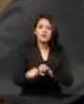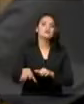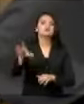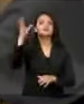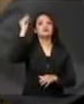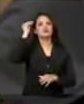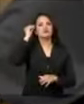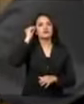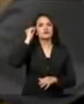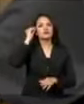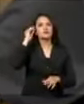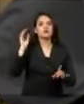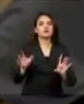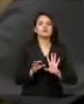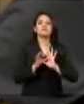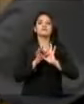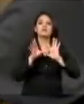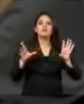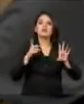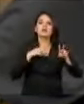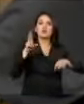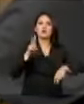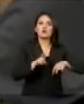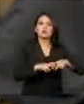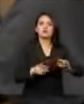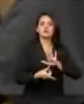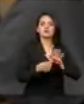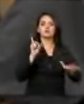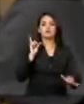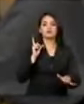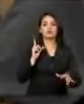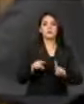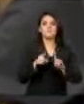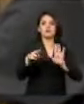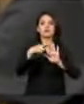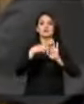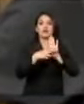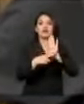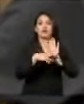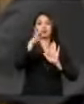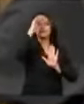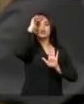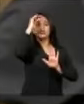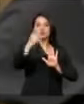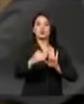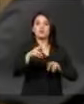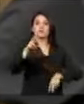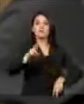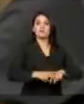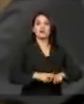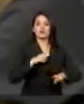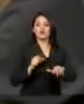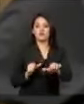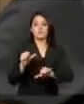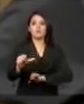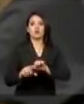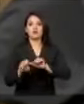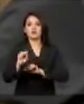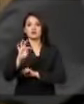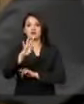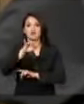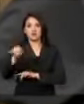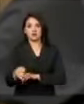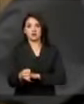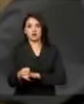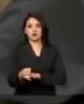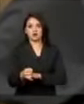para permitir a execução provisória da pena, o regime de cumprimento de pena foi modificado no STJ. O Tribunal de Justiça